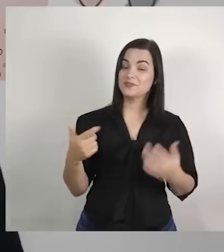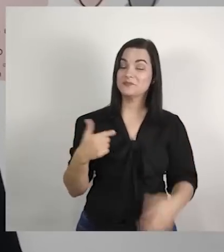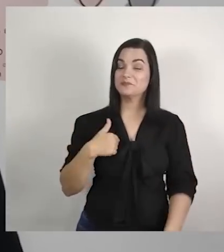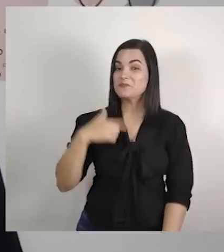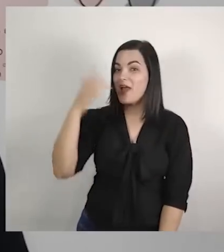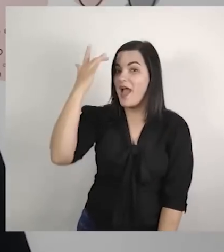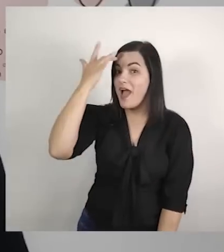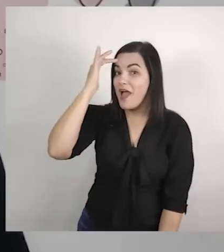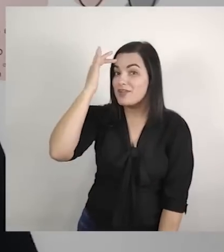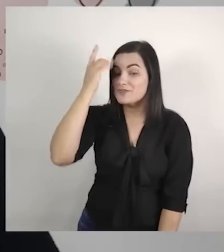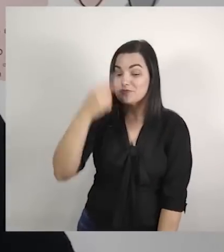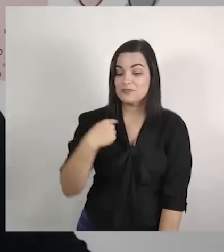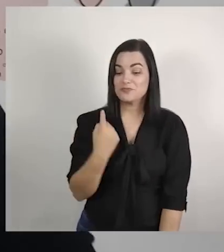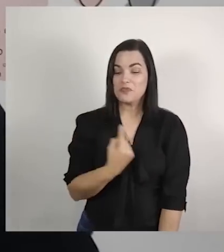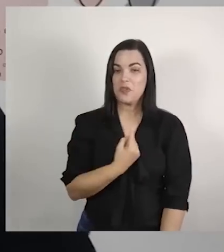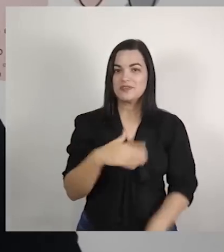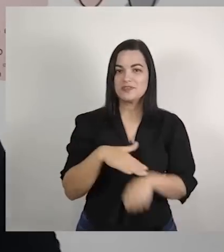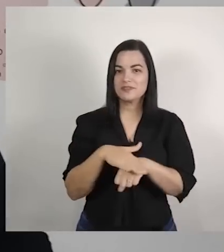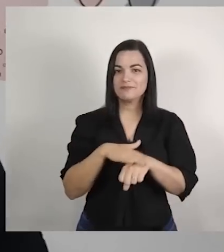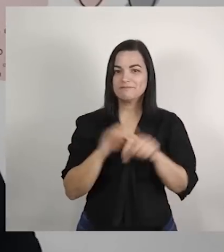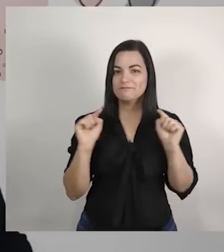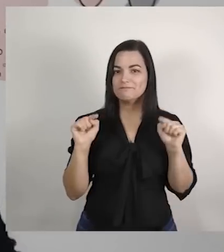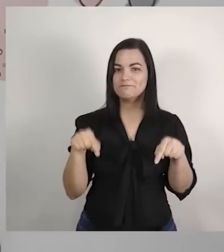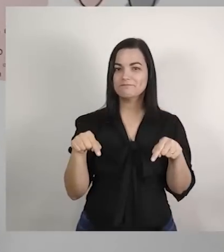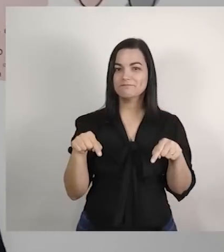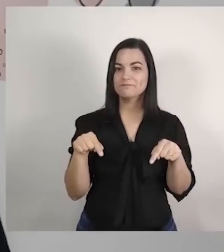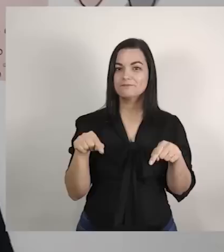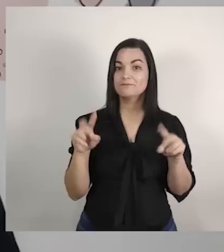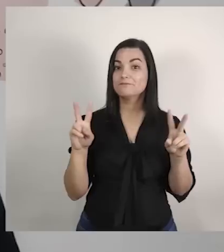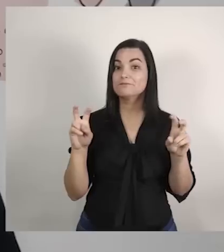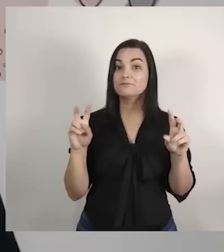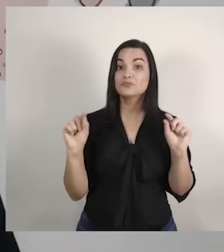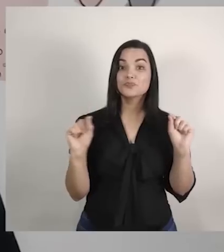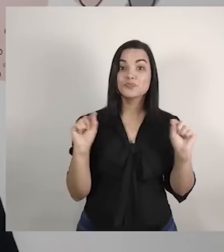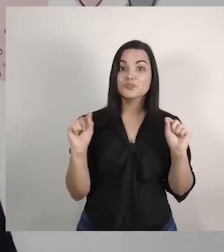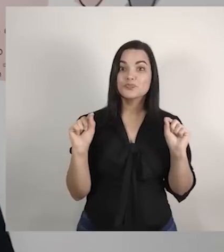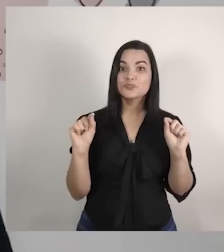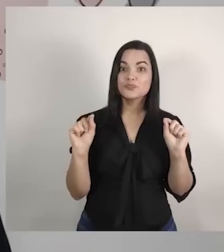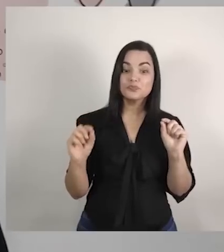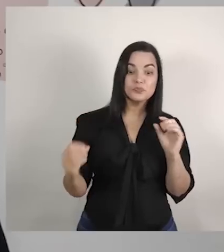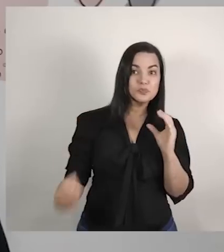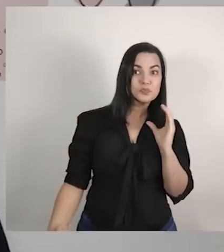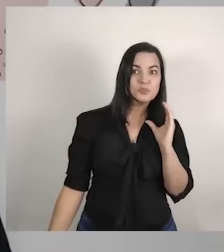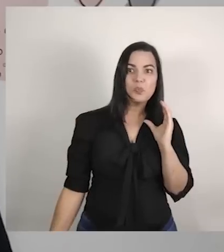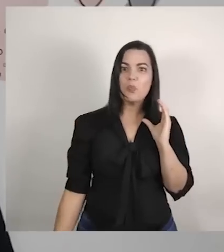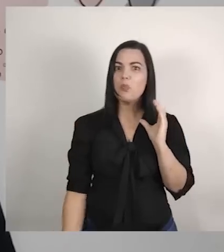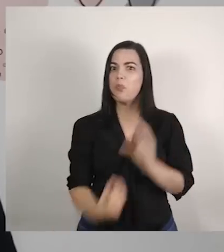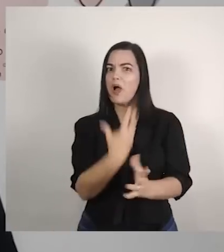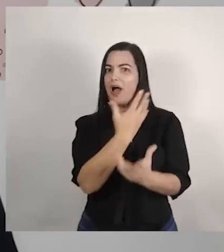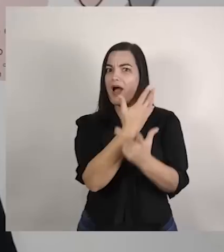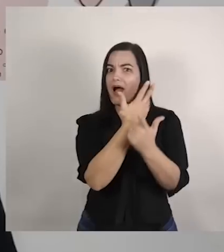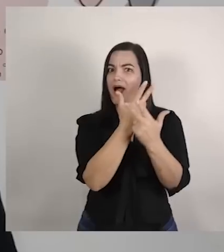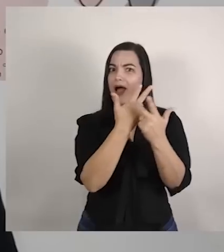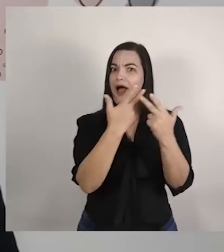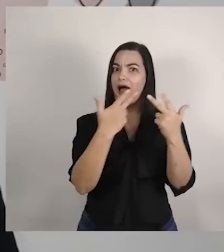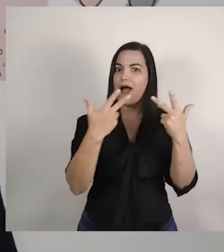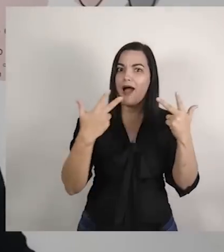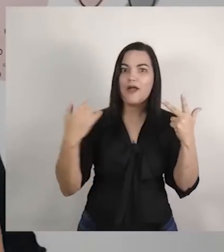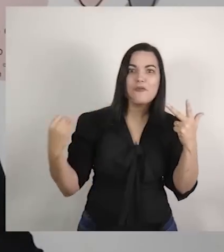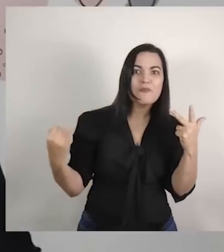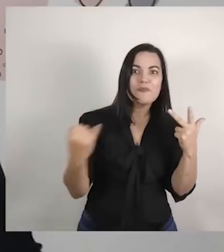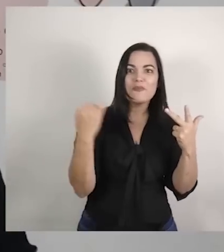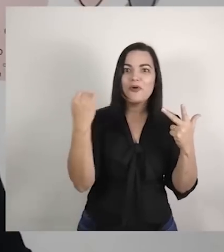vamos conversar sobre uma das grandes descobertas que tivemos e que até